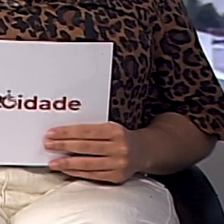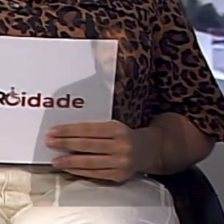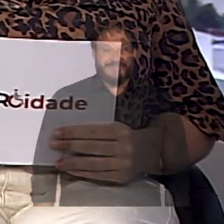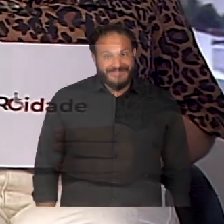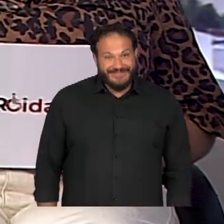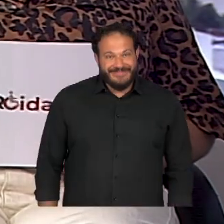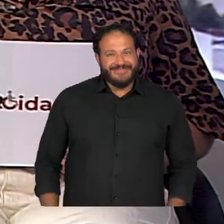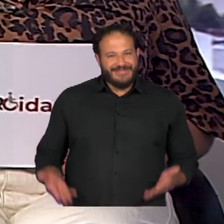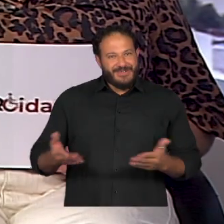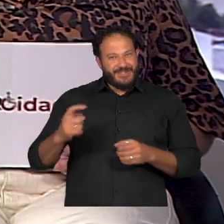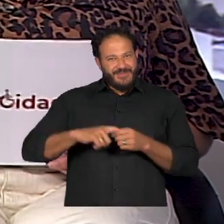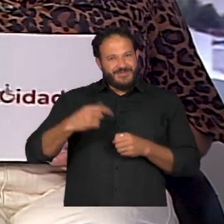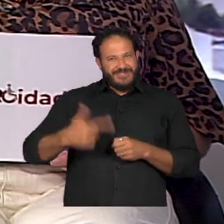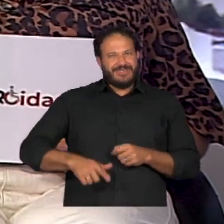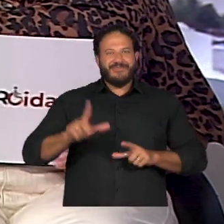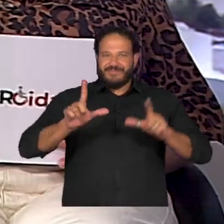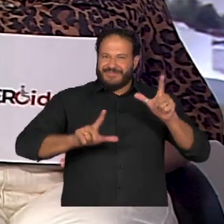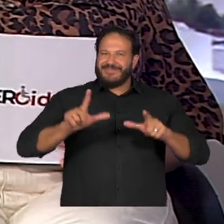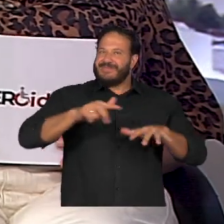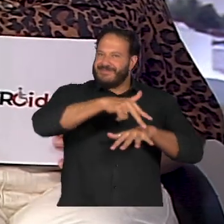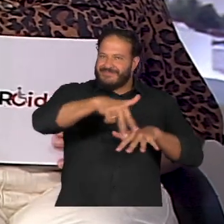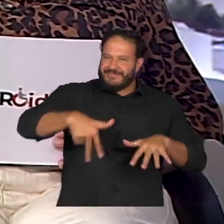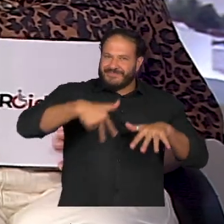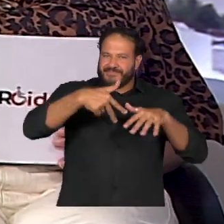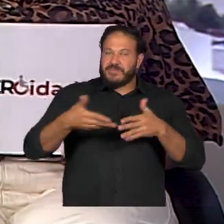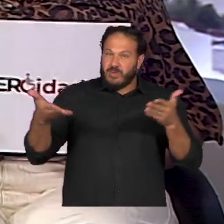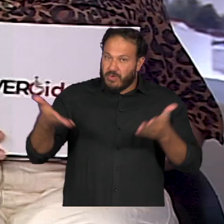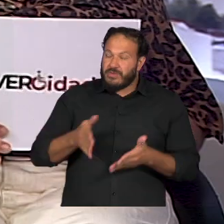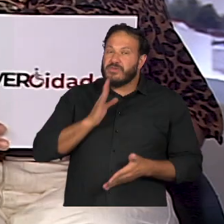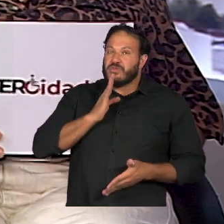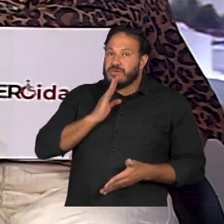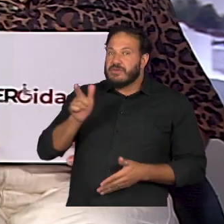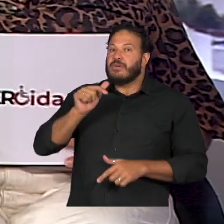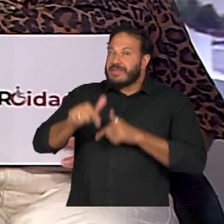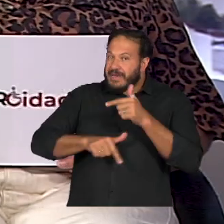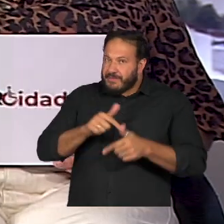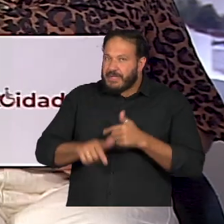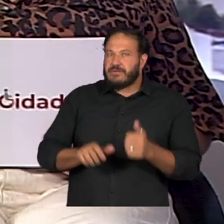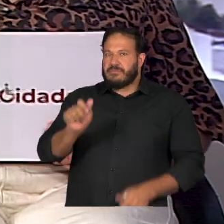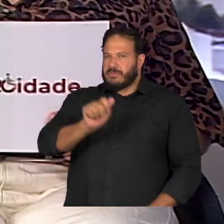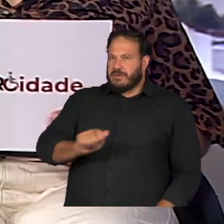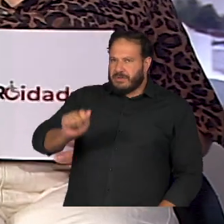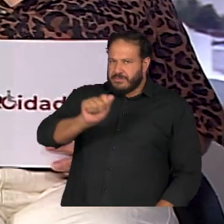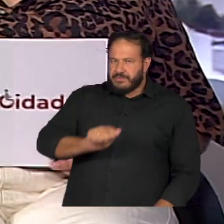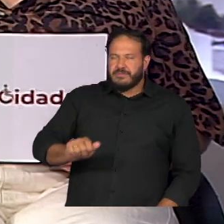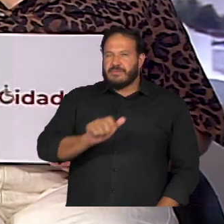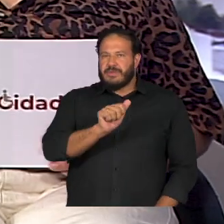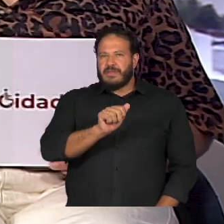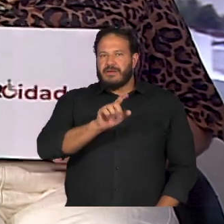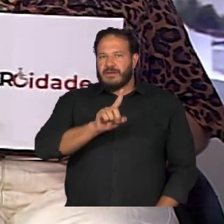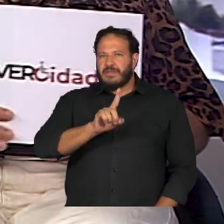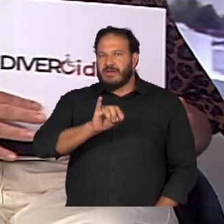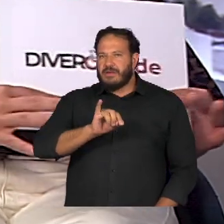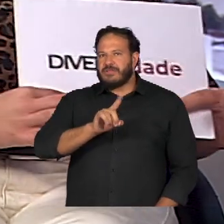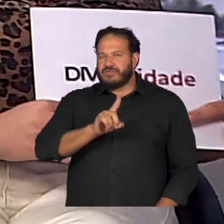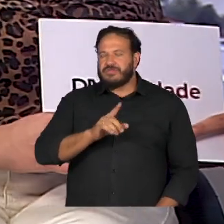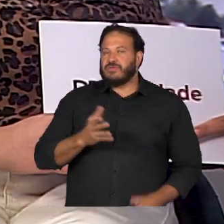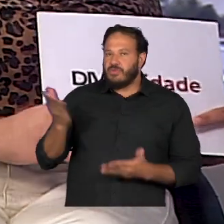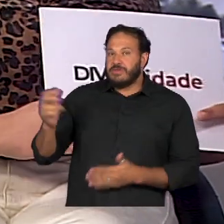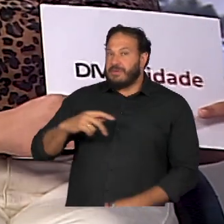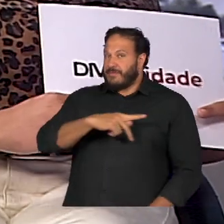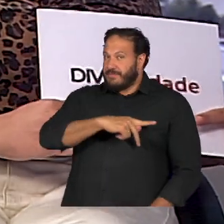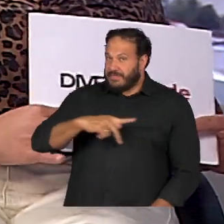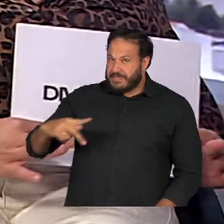Voltamos com diversidade Hoje nós estamos conhecendo o trabalho da associação para o desenvolvimento integral do Down estamos com o